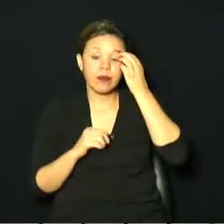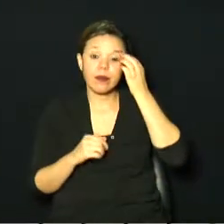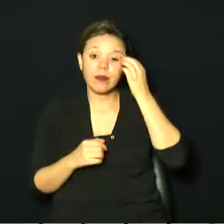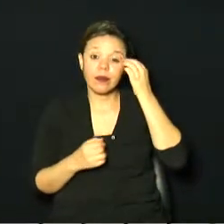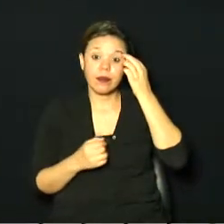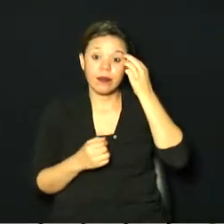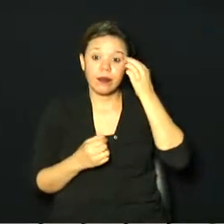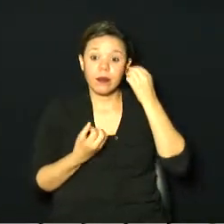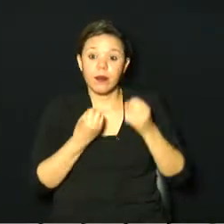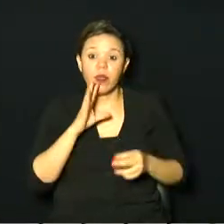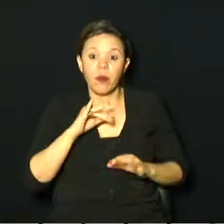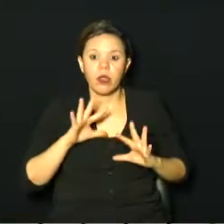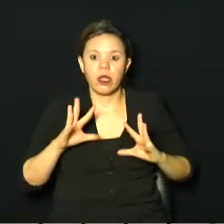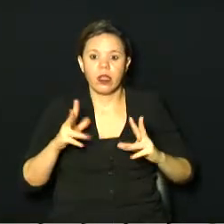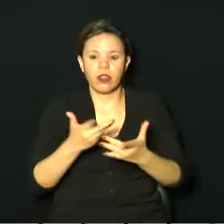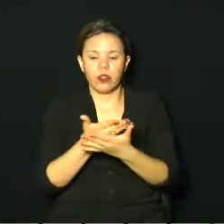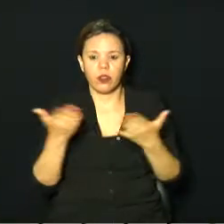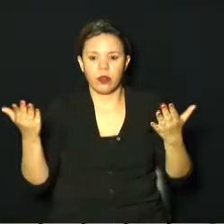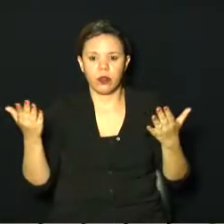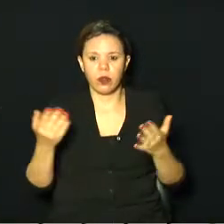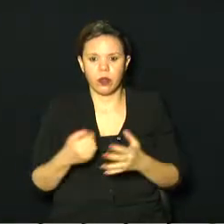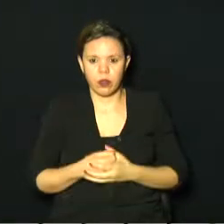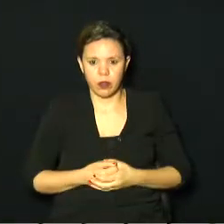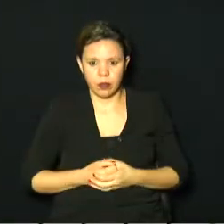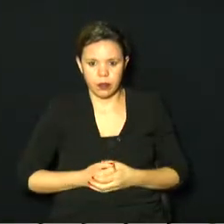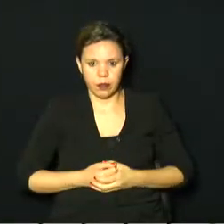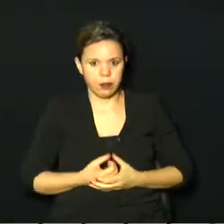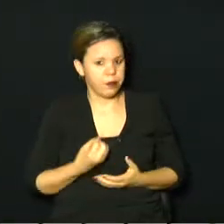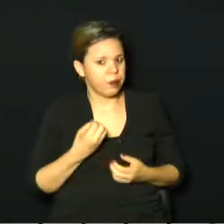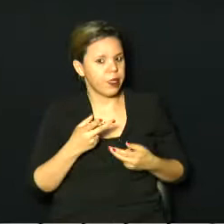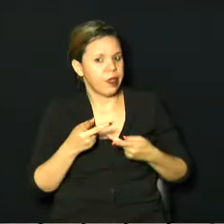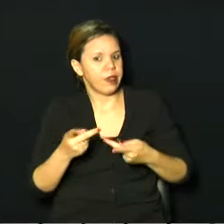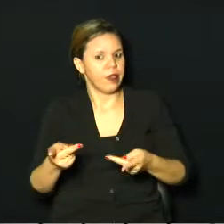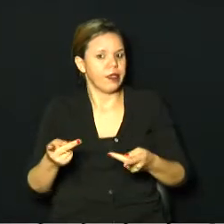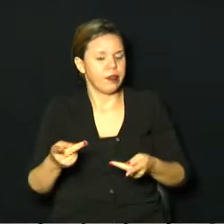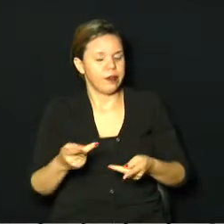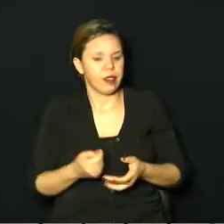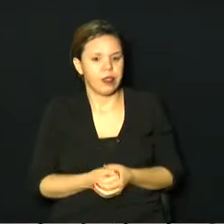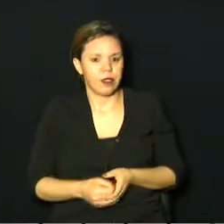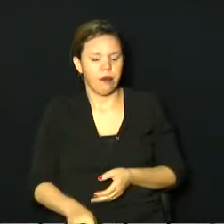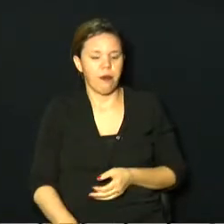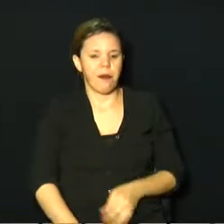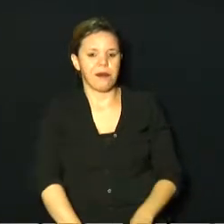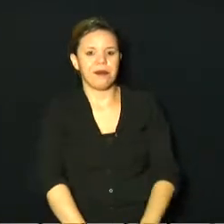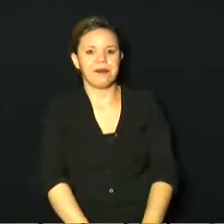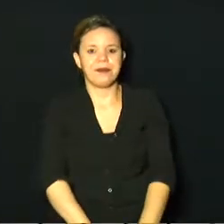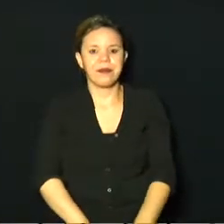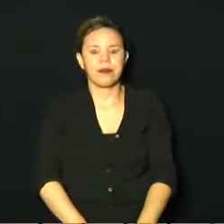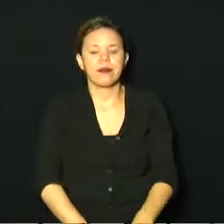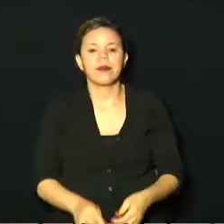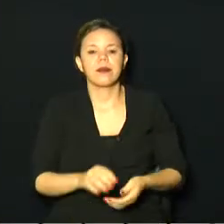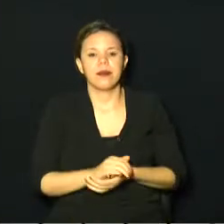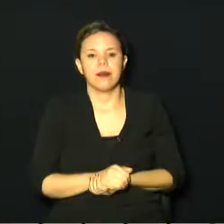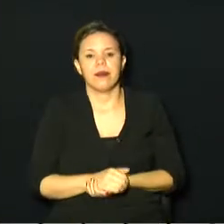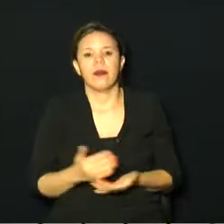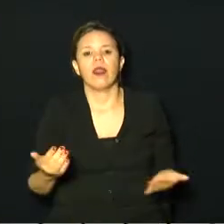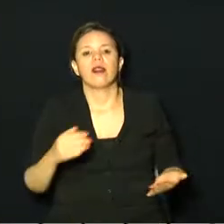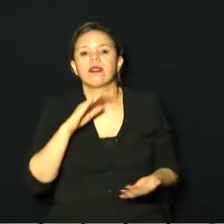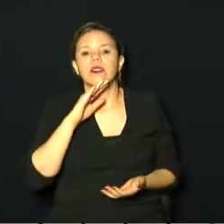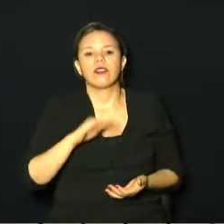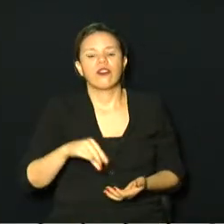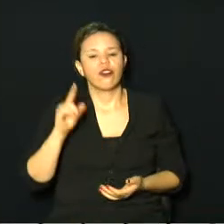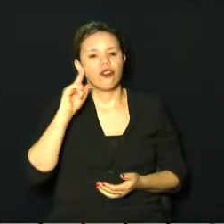Boa tarde a todos e a todas. Sejam todos e todas bem-vindas nessa tarde do